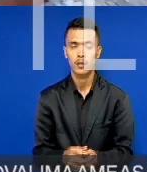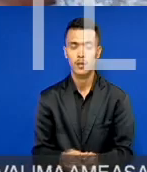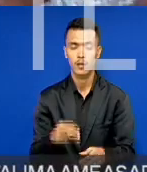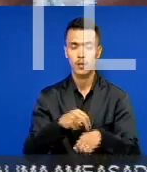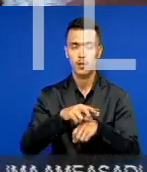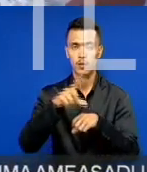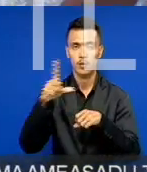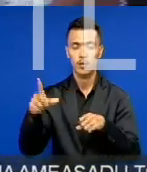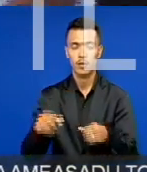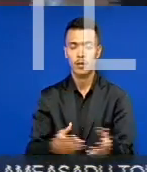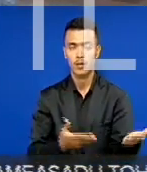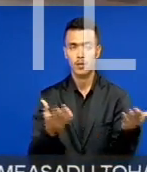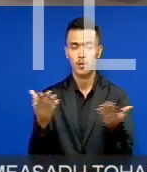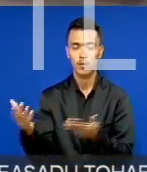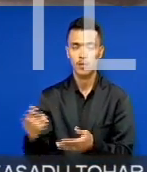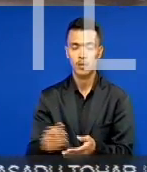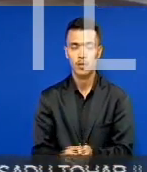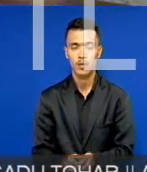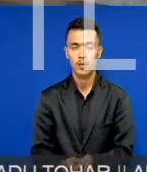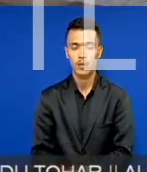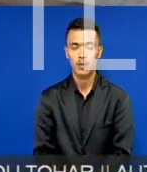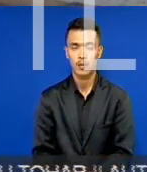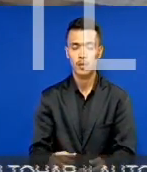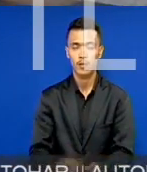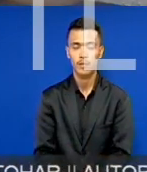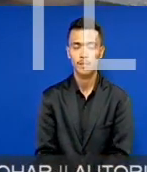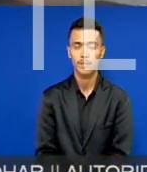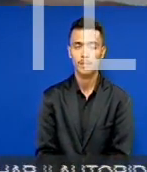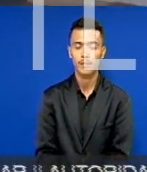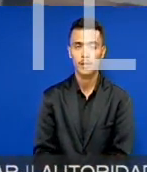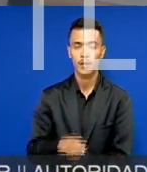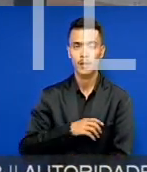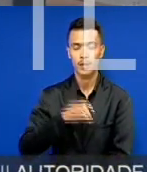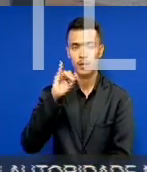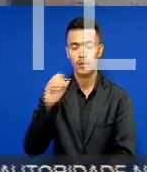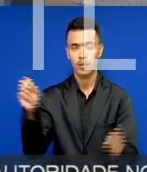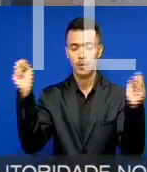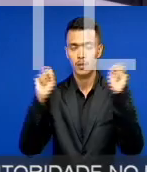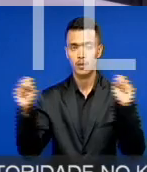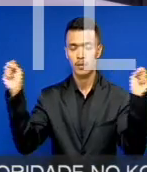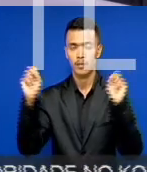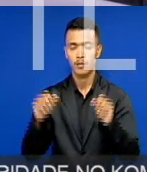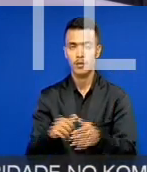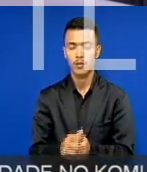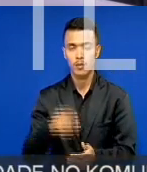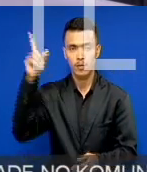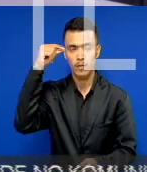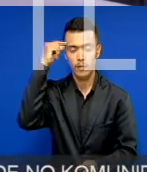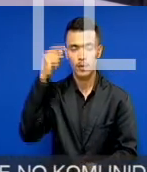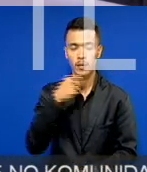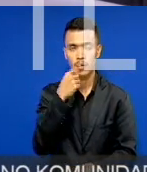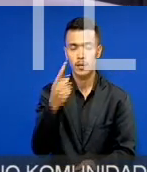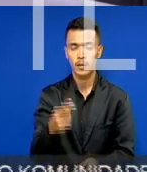Nacional, o Diretor Nacional de Desastre e Edifício Autoridade de Proteção Civil Caicoli, sábado, fim de semana. Né? Governante